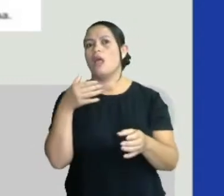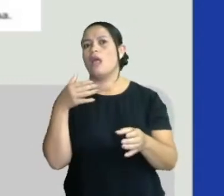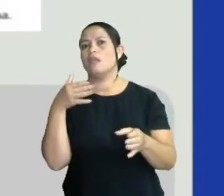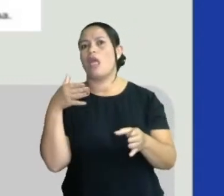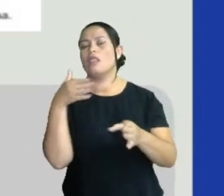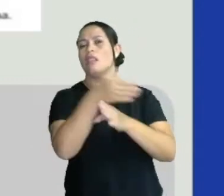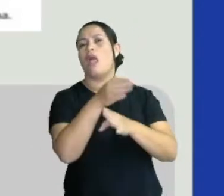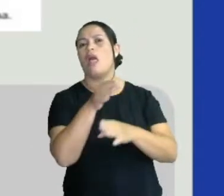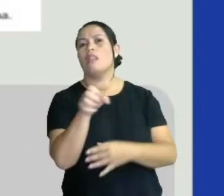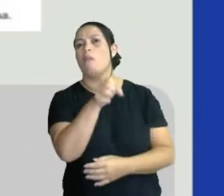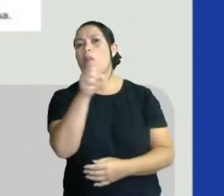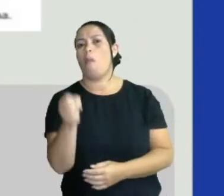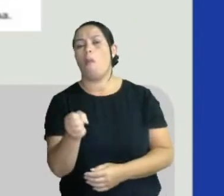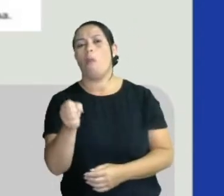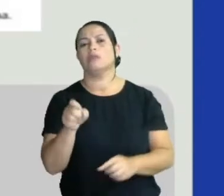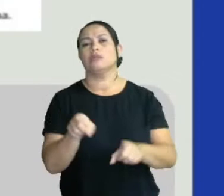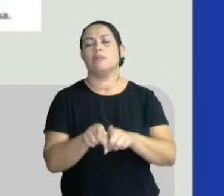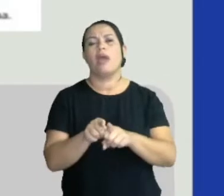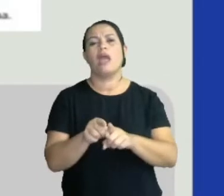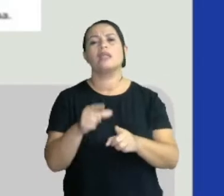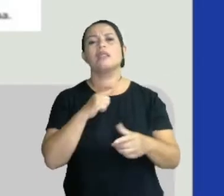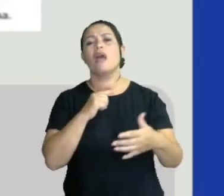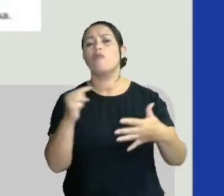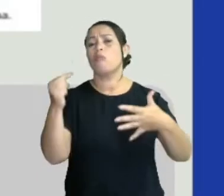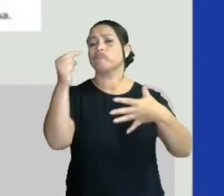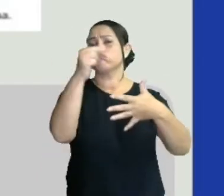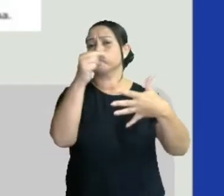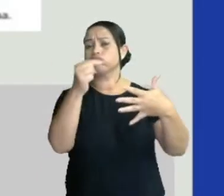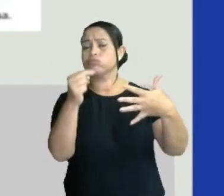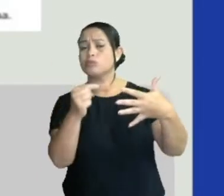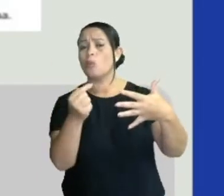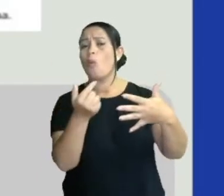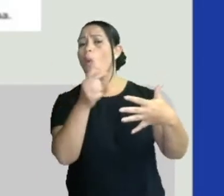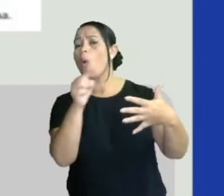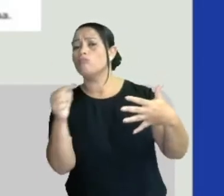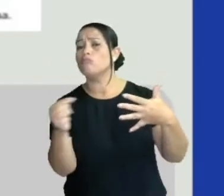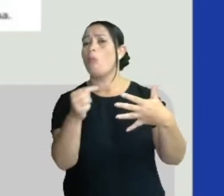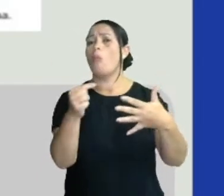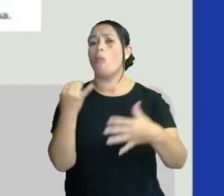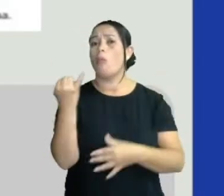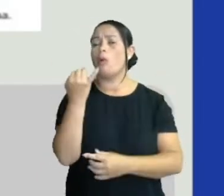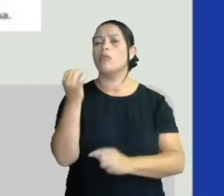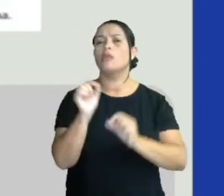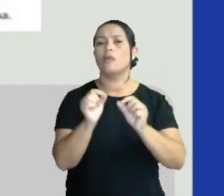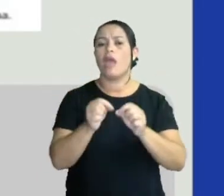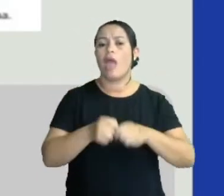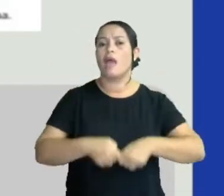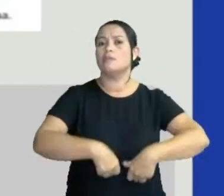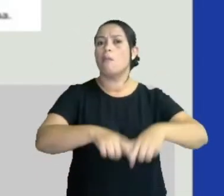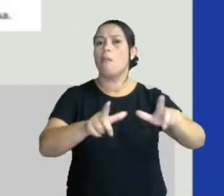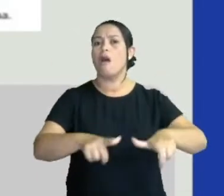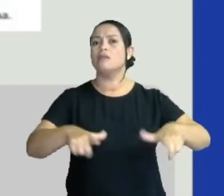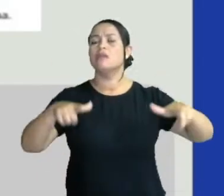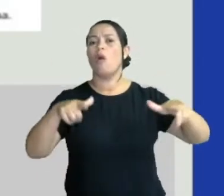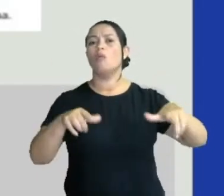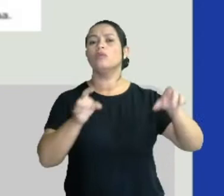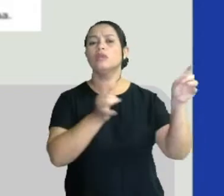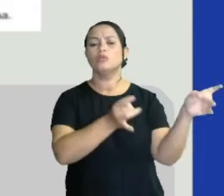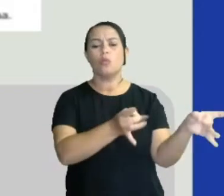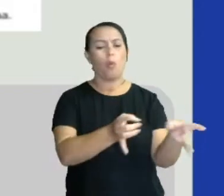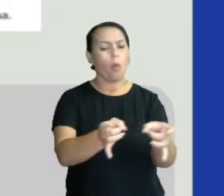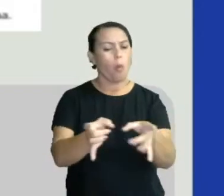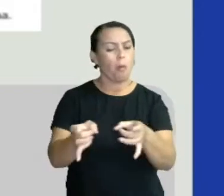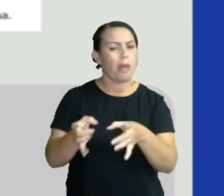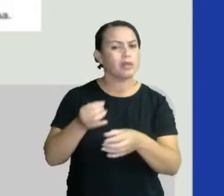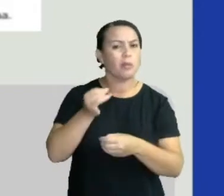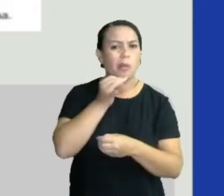poder. Outro ponto importante é a expansão do comércio, porque quando esse modo